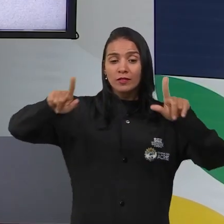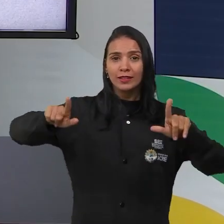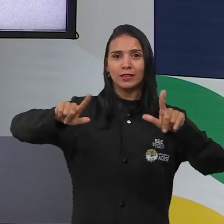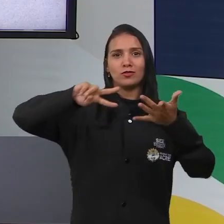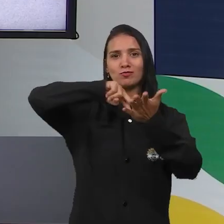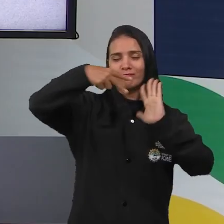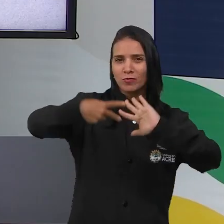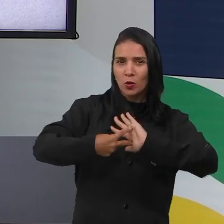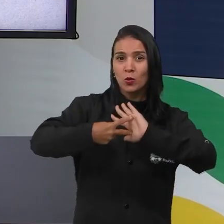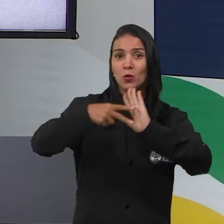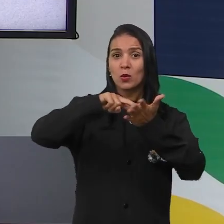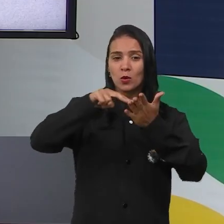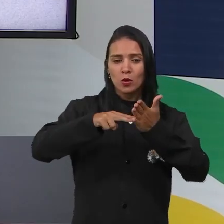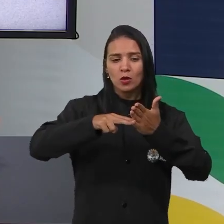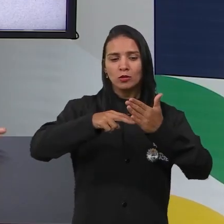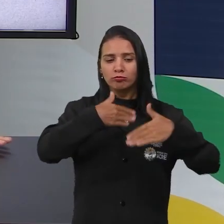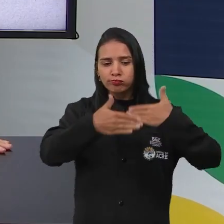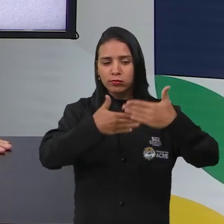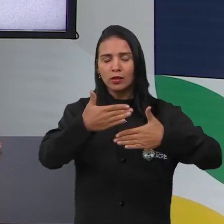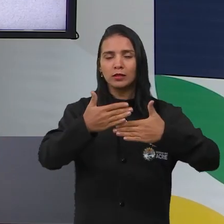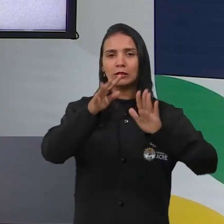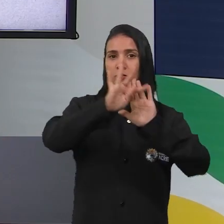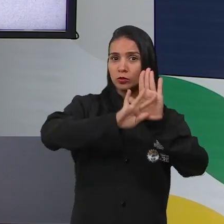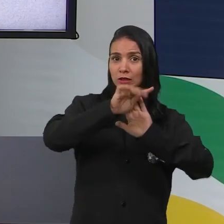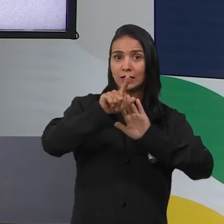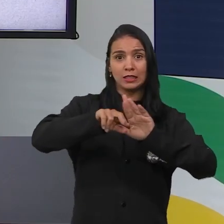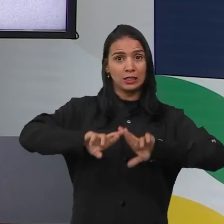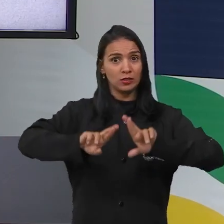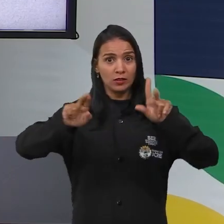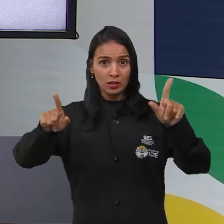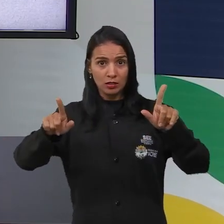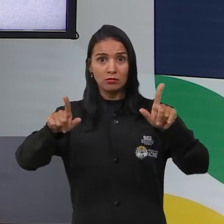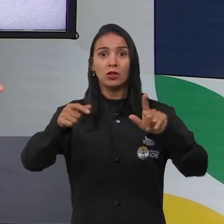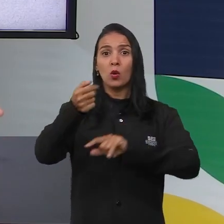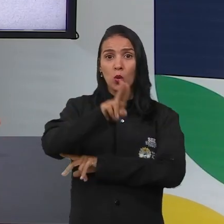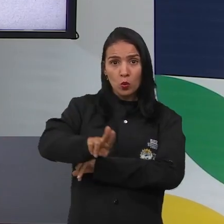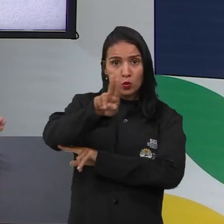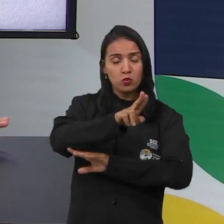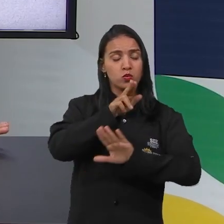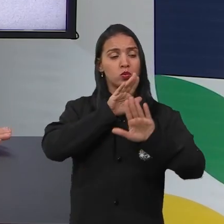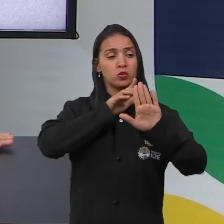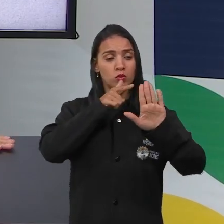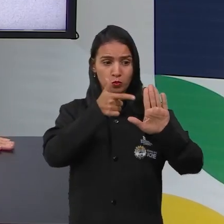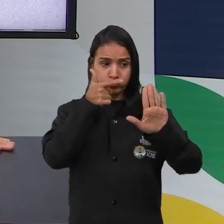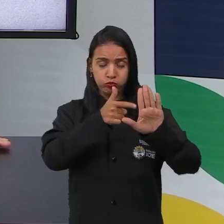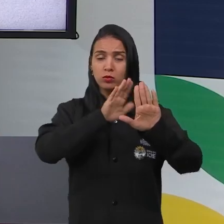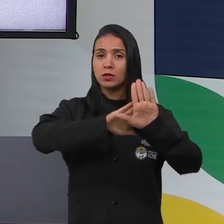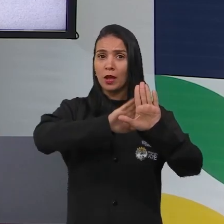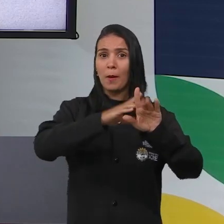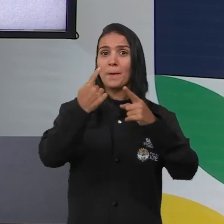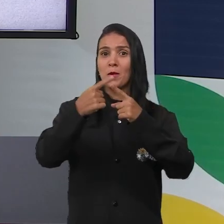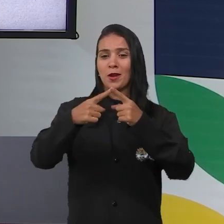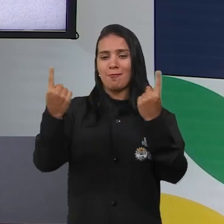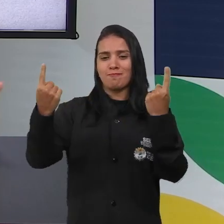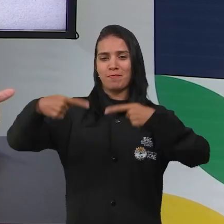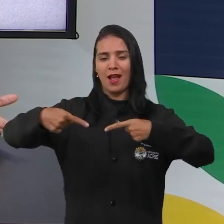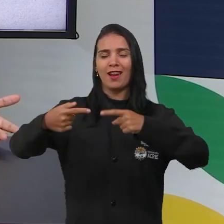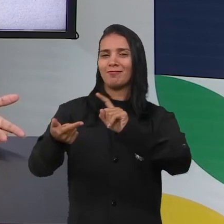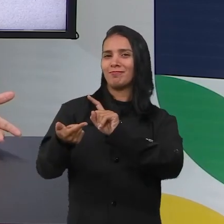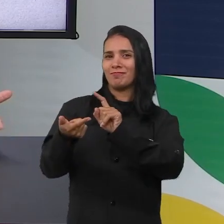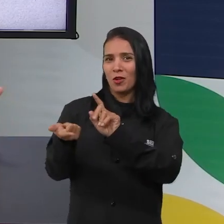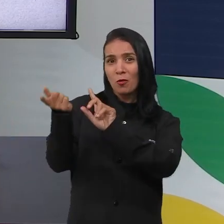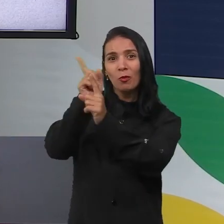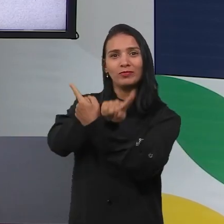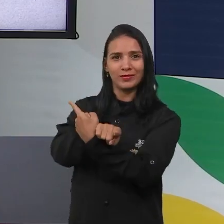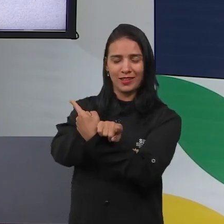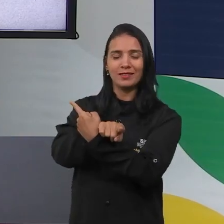está ironizando aquela situação, você está dizendo ao contrário do que você quis dizer. Então, a ironia é